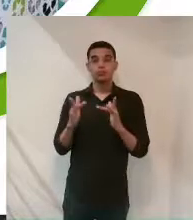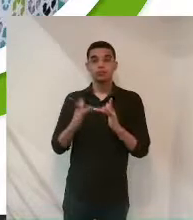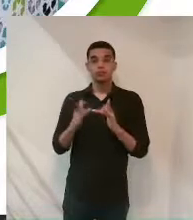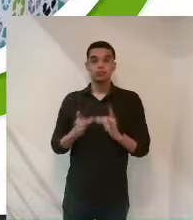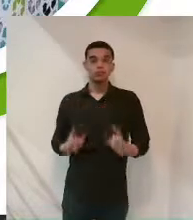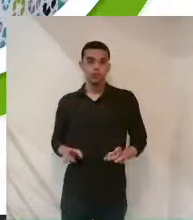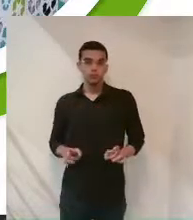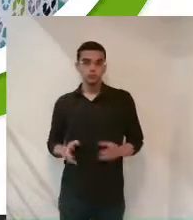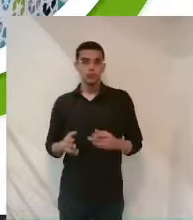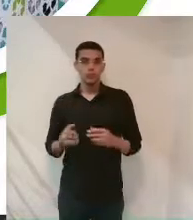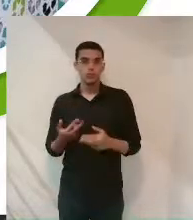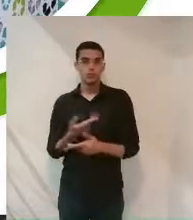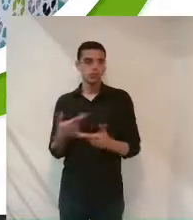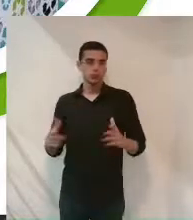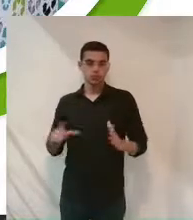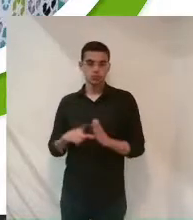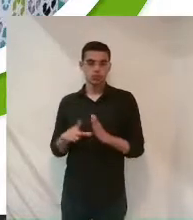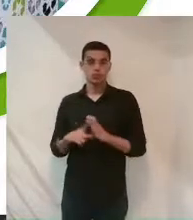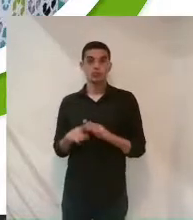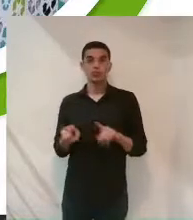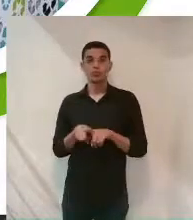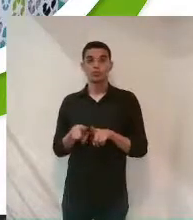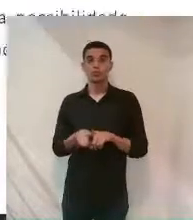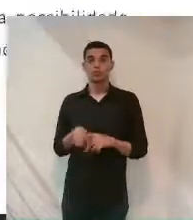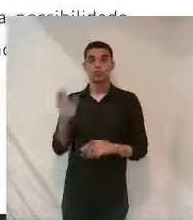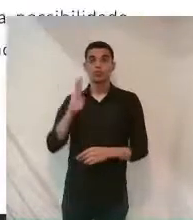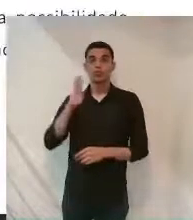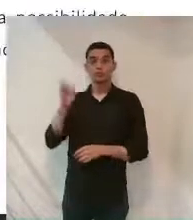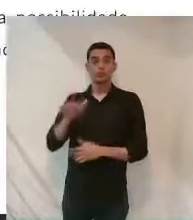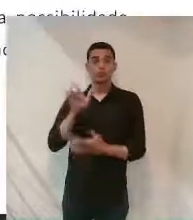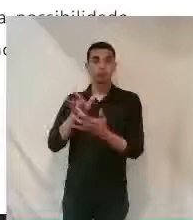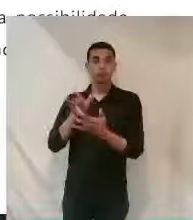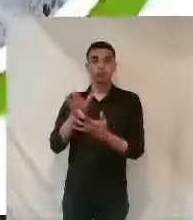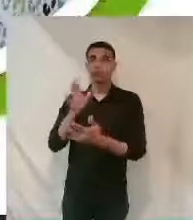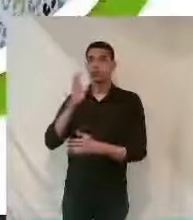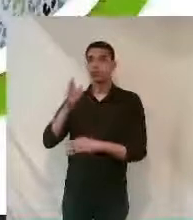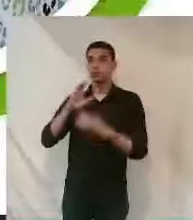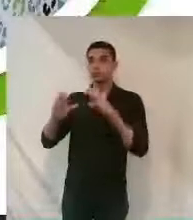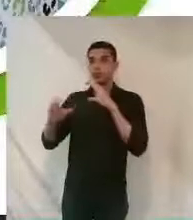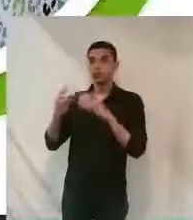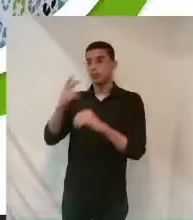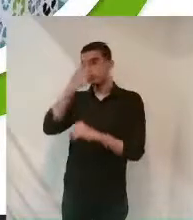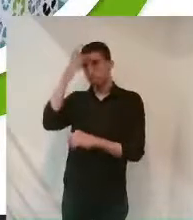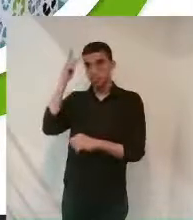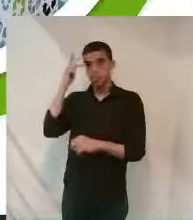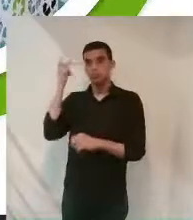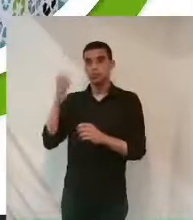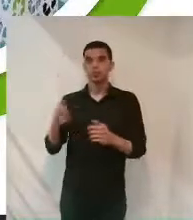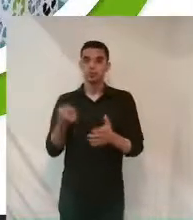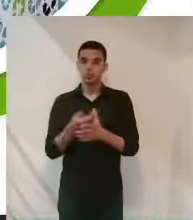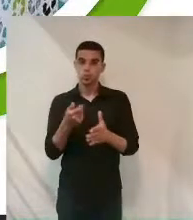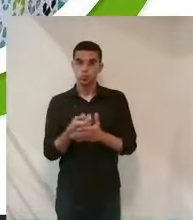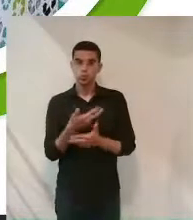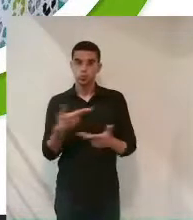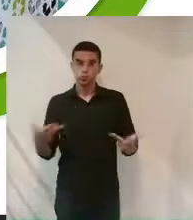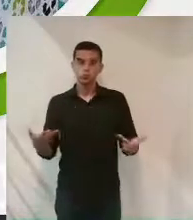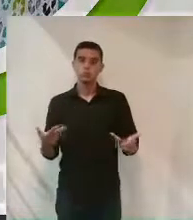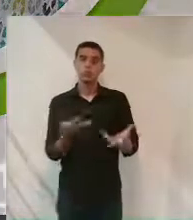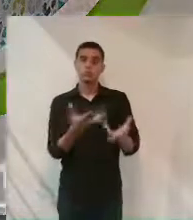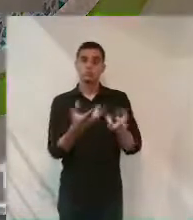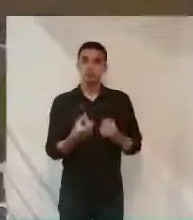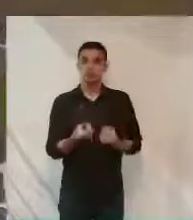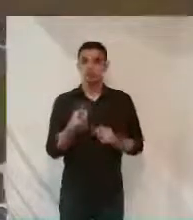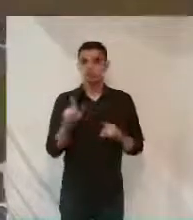conexão que a gente tem direta com o consumidor final. Então, a gente tem os pontos de entrega voluntária, os pontos de recebimento e os pontos de